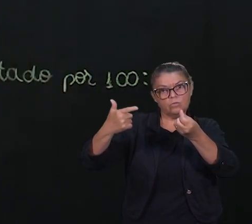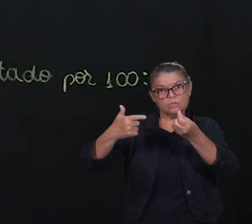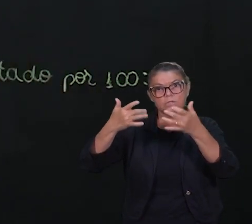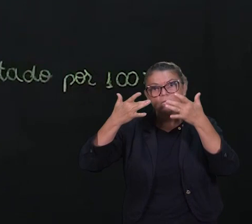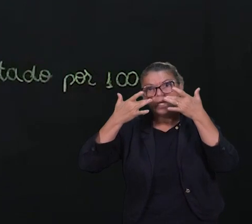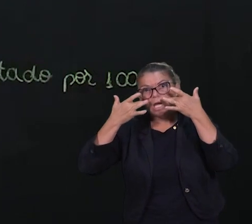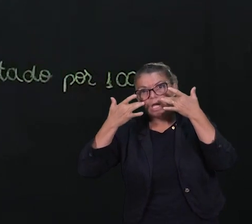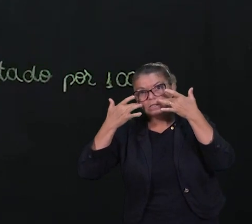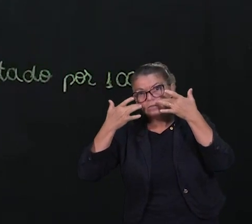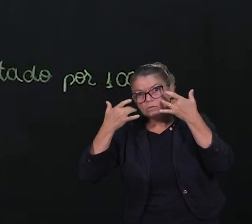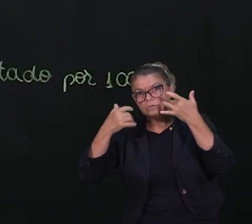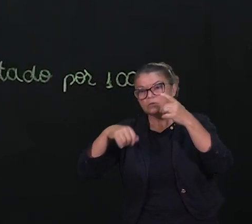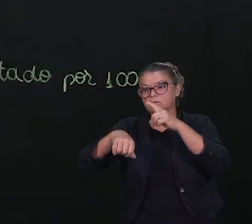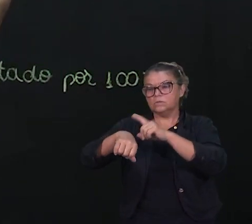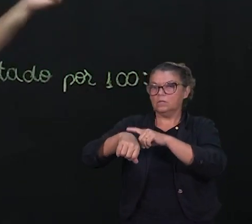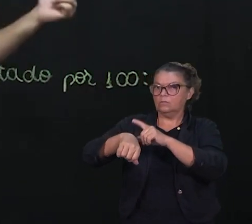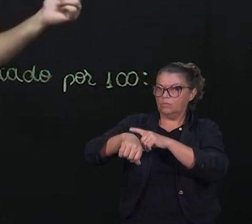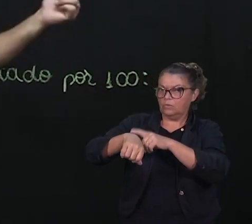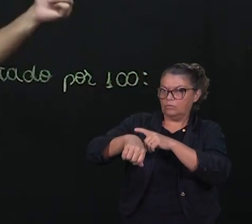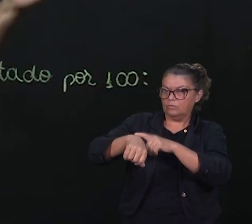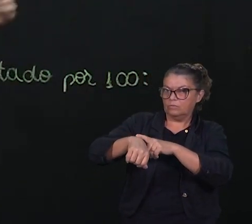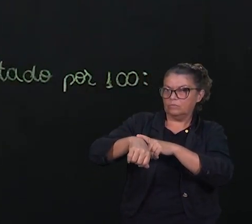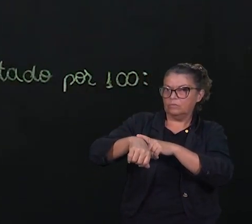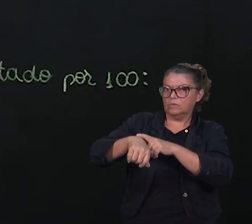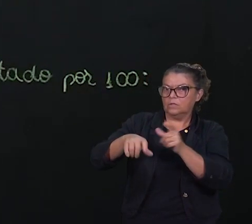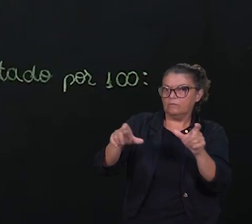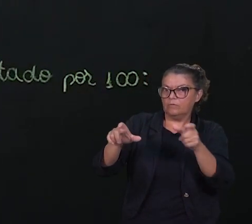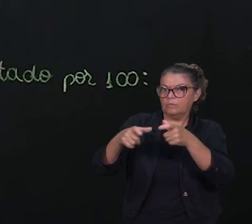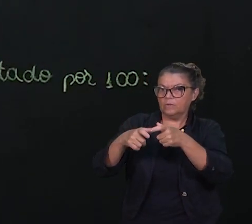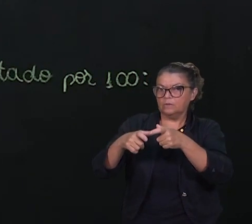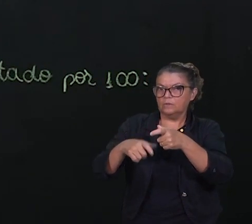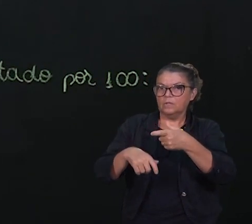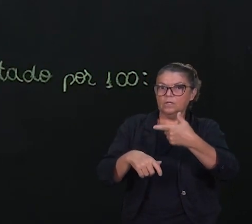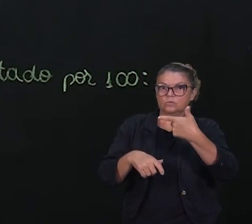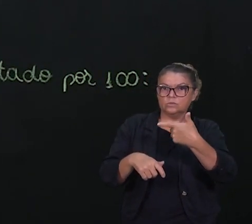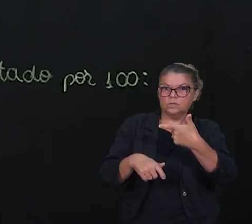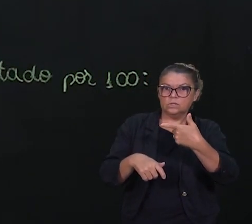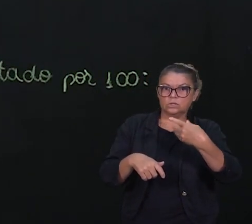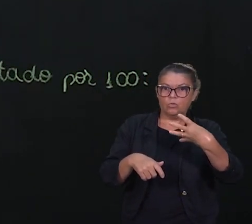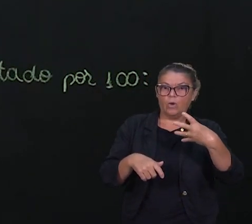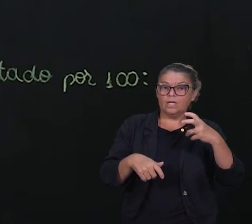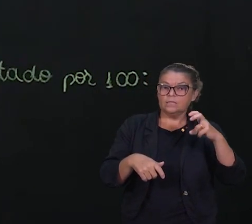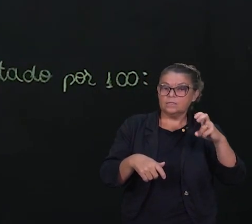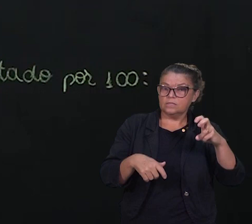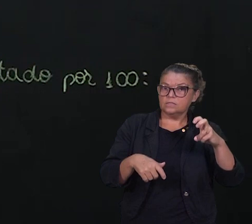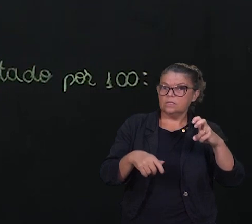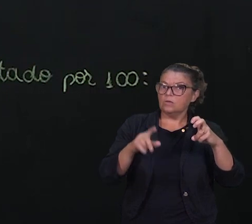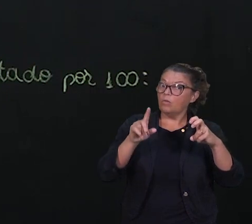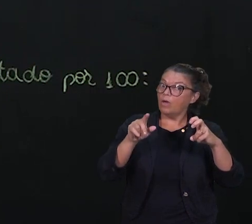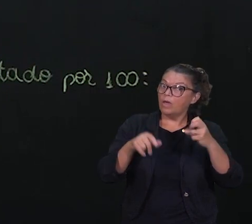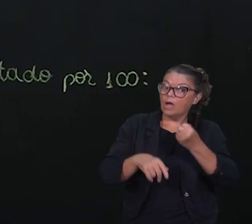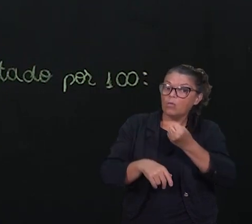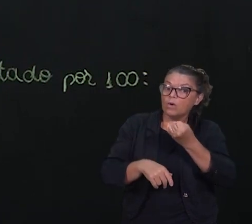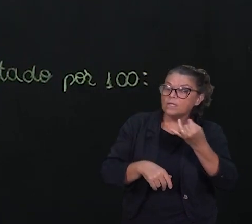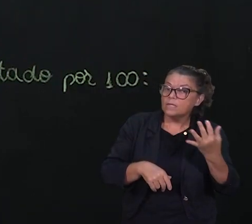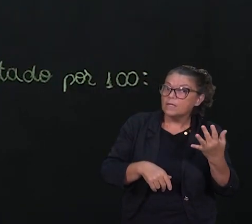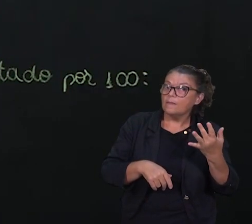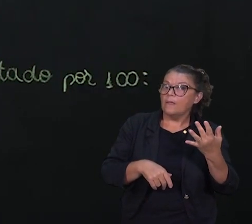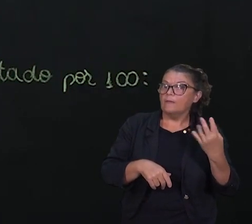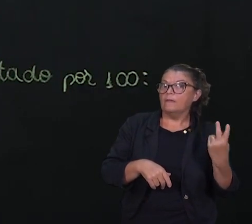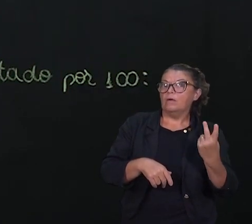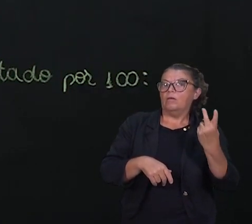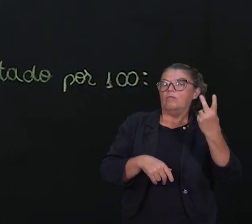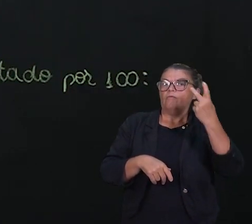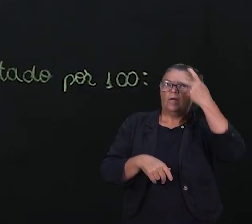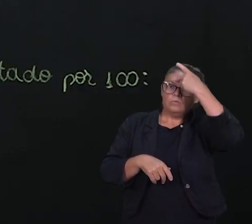outra, ou de uma sessão para outra dessa peça, tá? E 245 é o valor inicial que nós